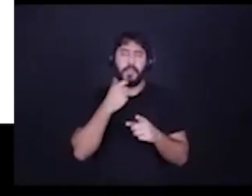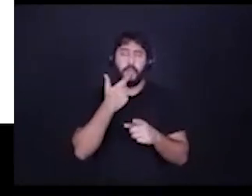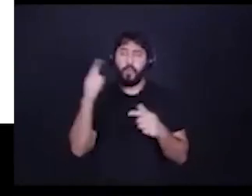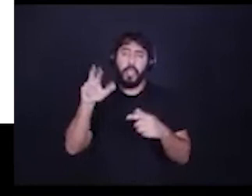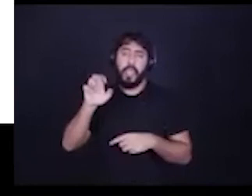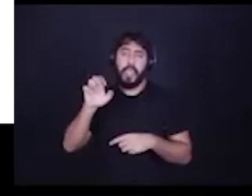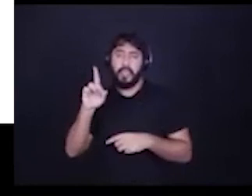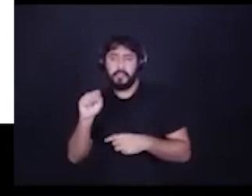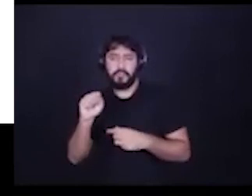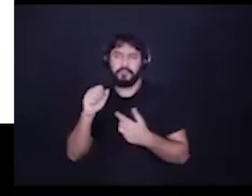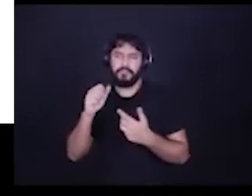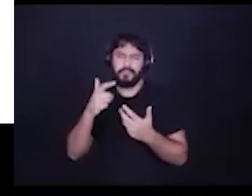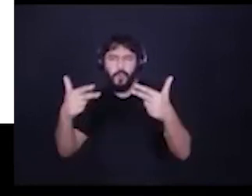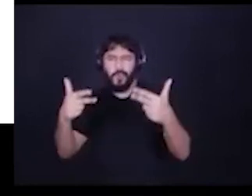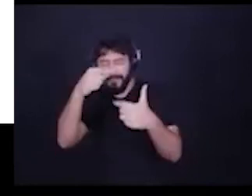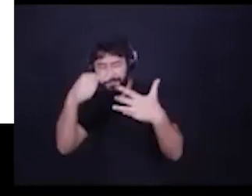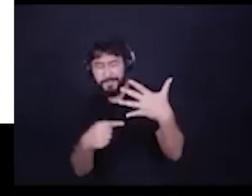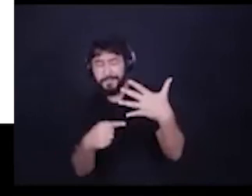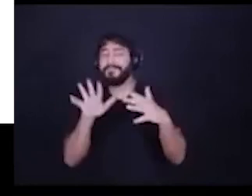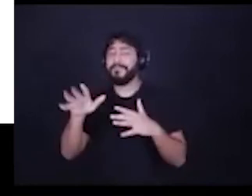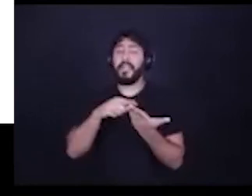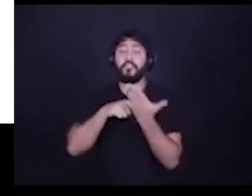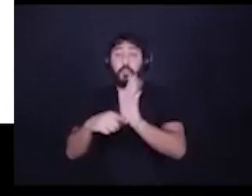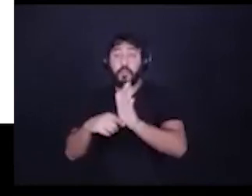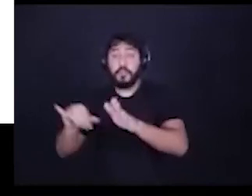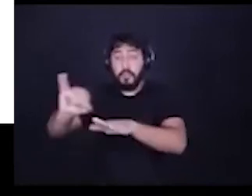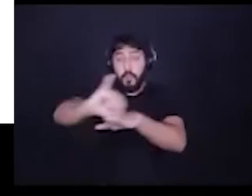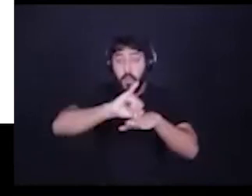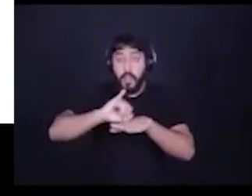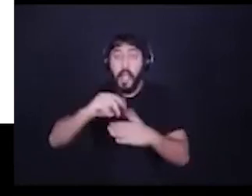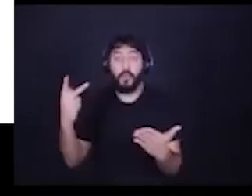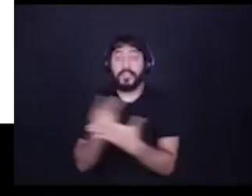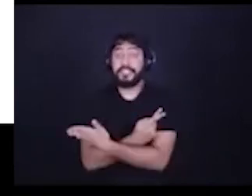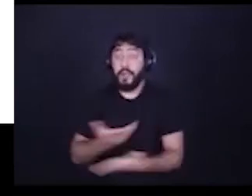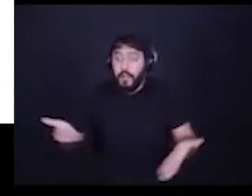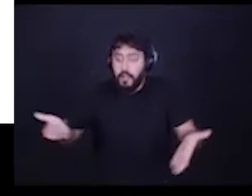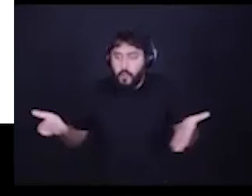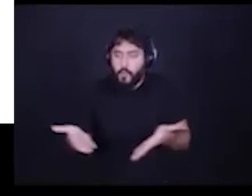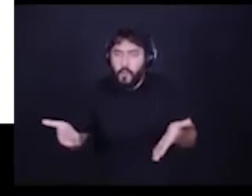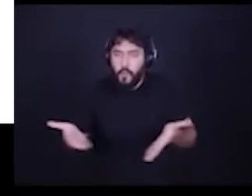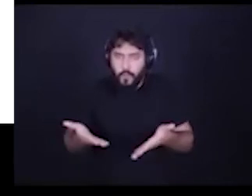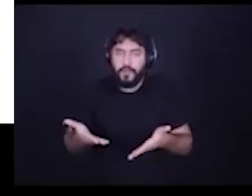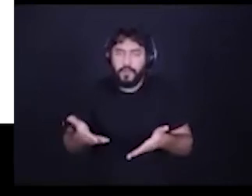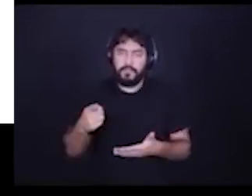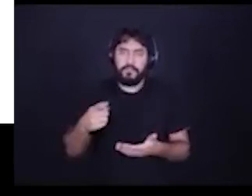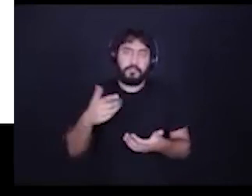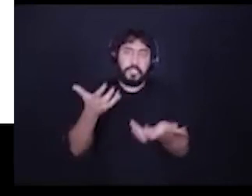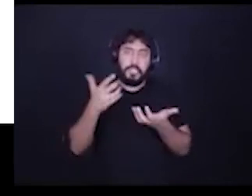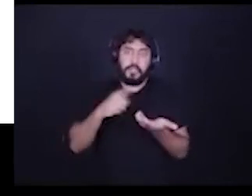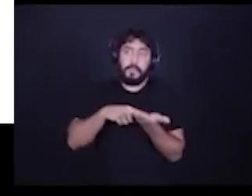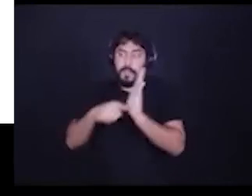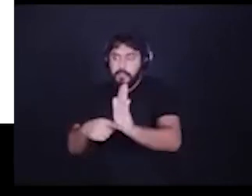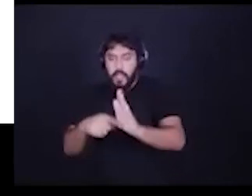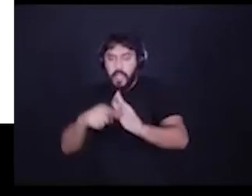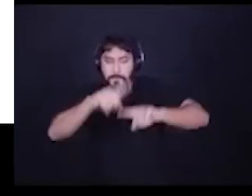vai. E era uma exposição que estava acontecendo agora e que queria dar a totalidade de toda essa obra e olhar ela com o olhar de agora, olhar